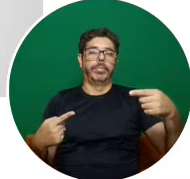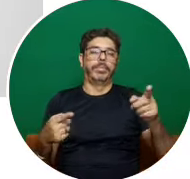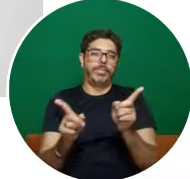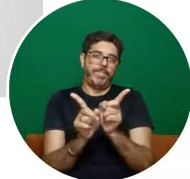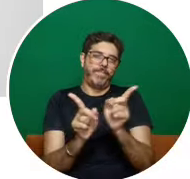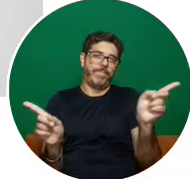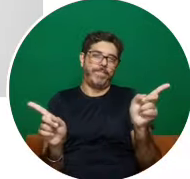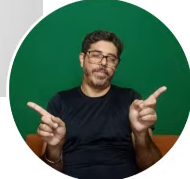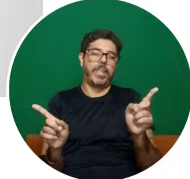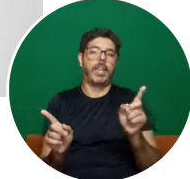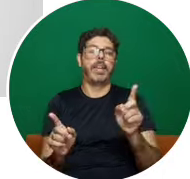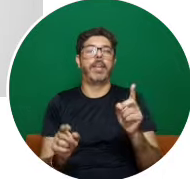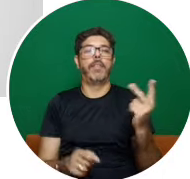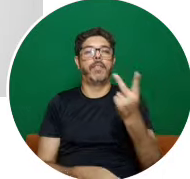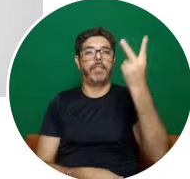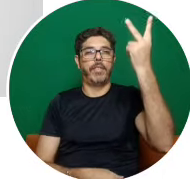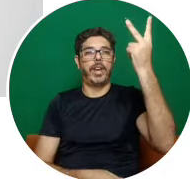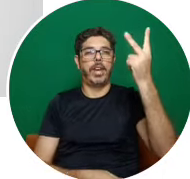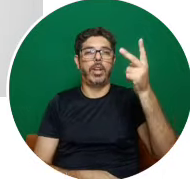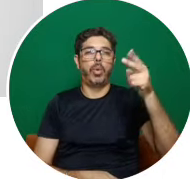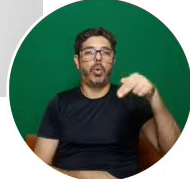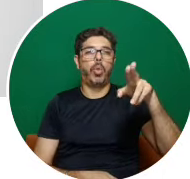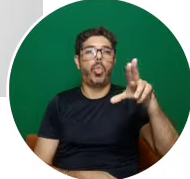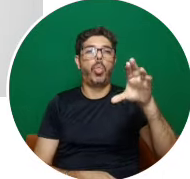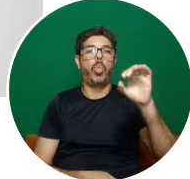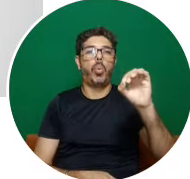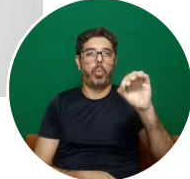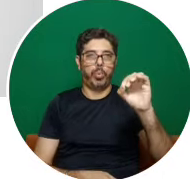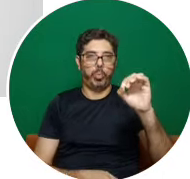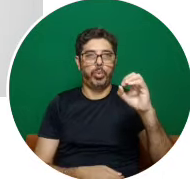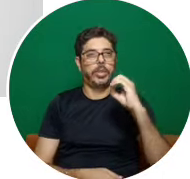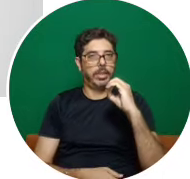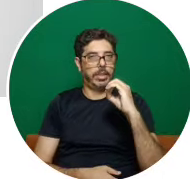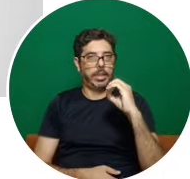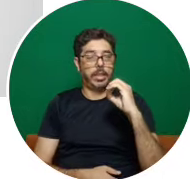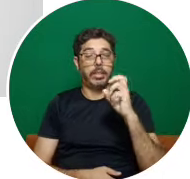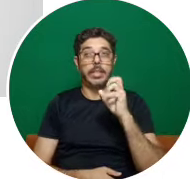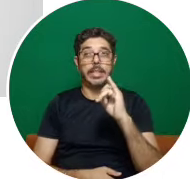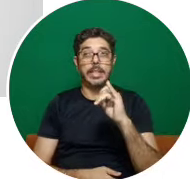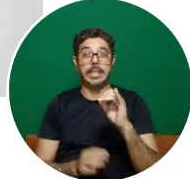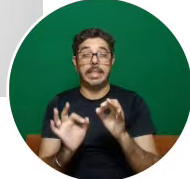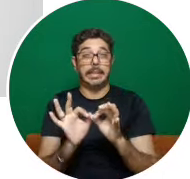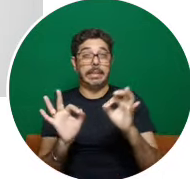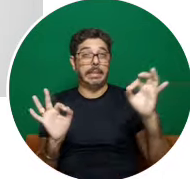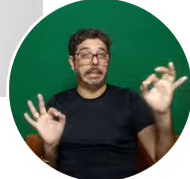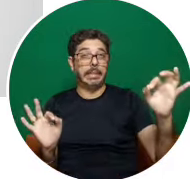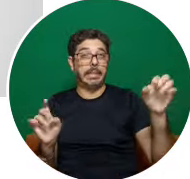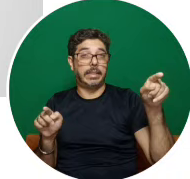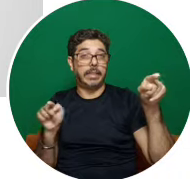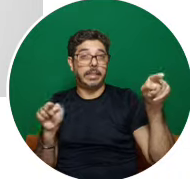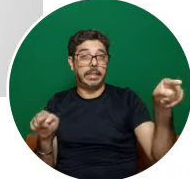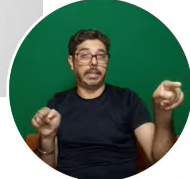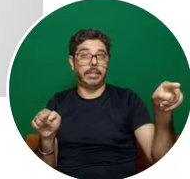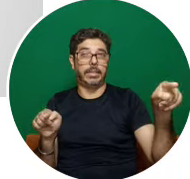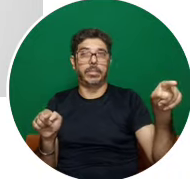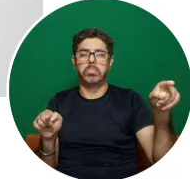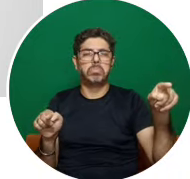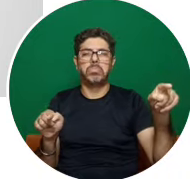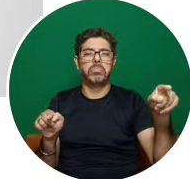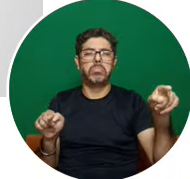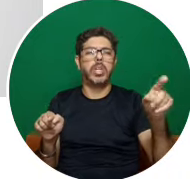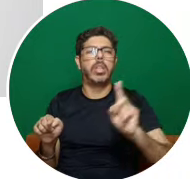em relação a algum ponto de referência onde o seu valor é nulo. Normalmente, seu valor é zero quando a carga fonte do campo e a